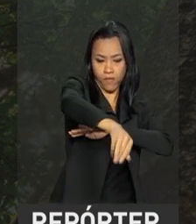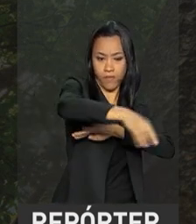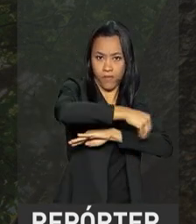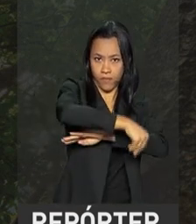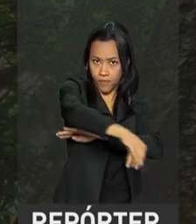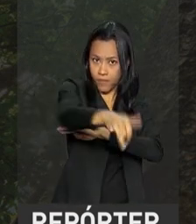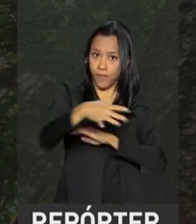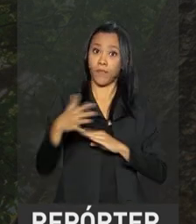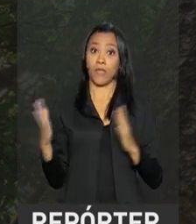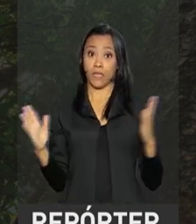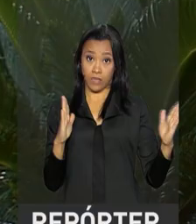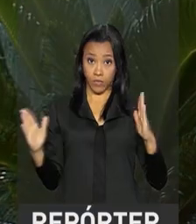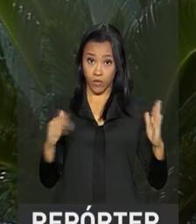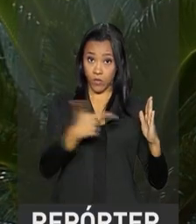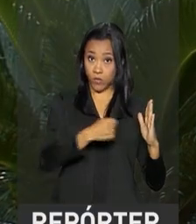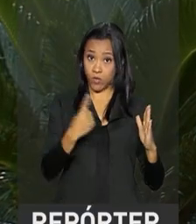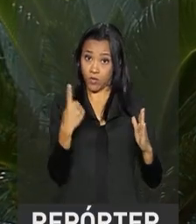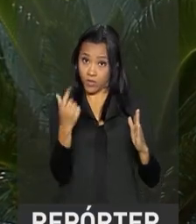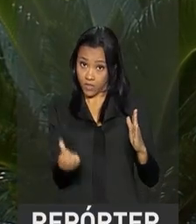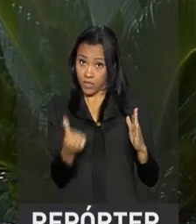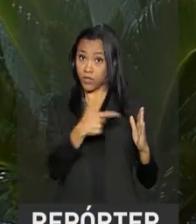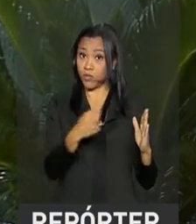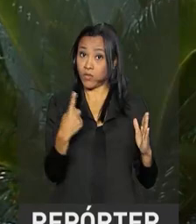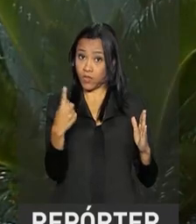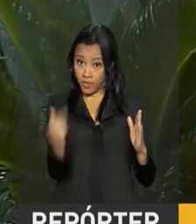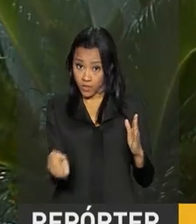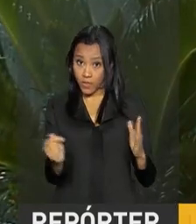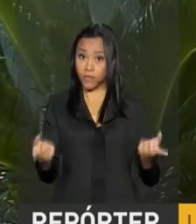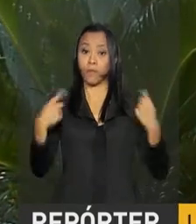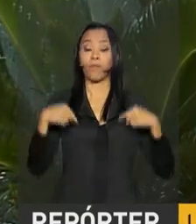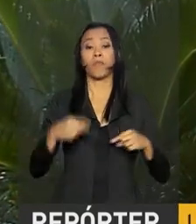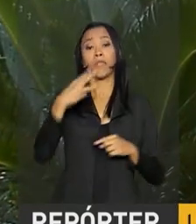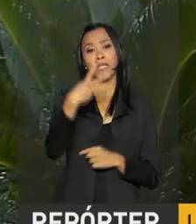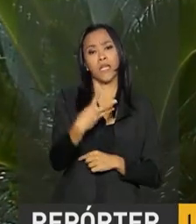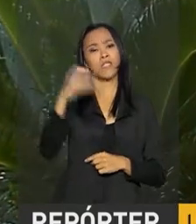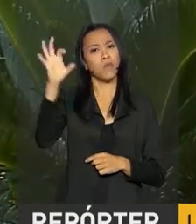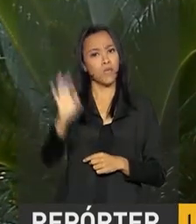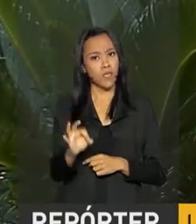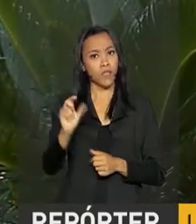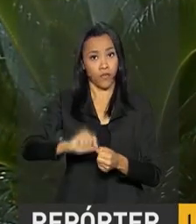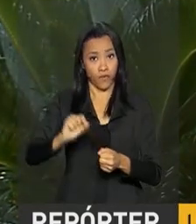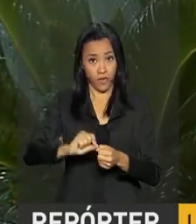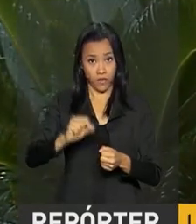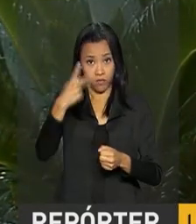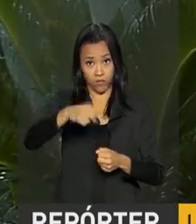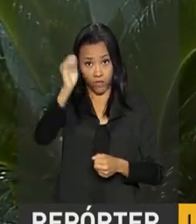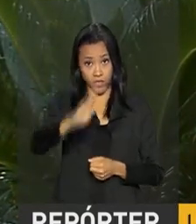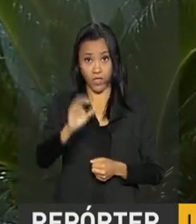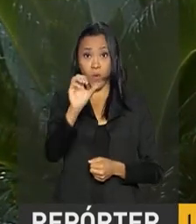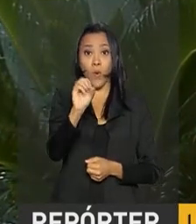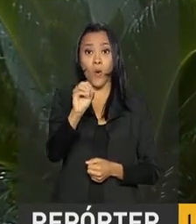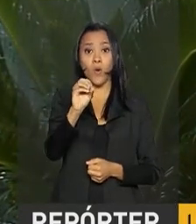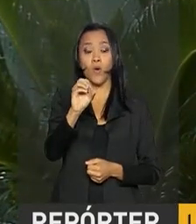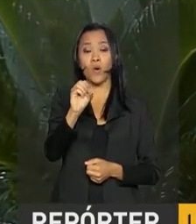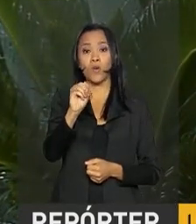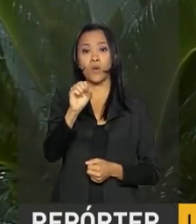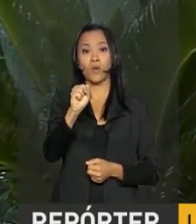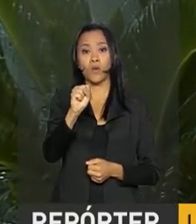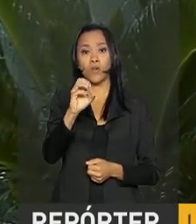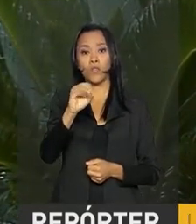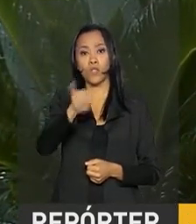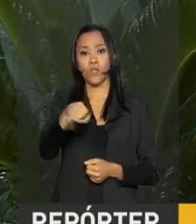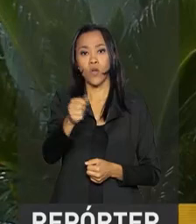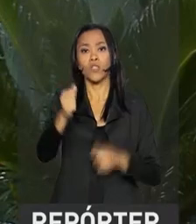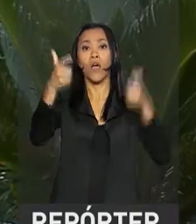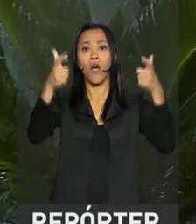2019/2010 17 13% da soja produzida no país está na amazônia desde o início da moratória área